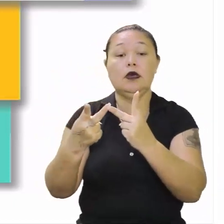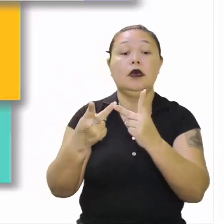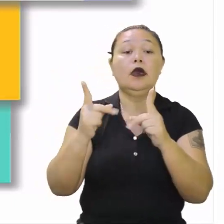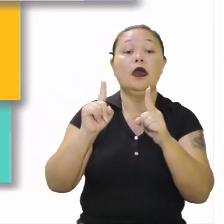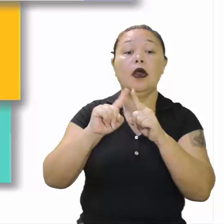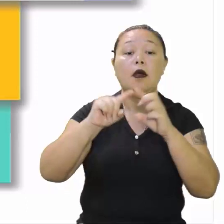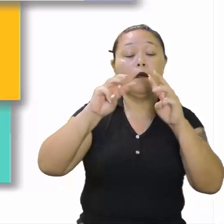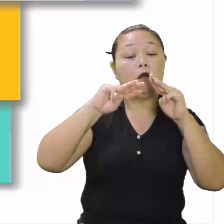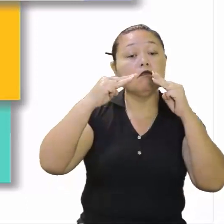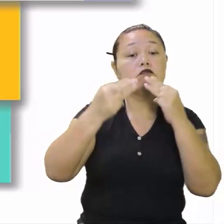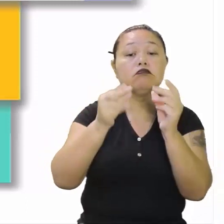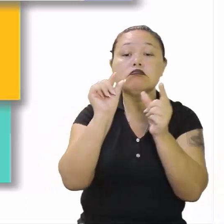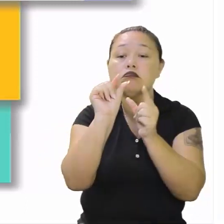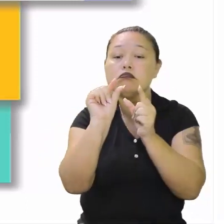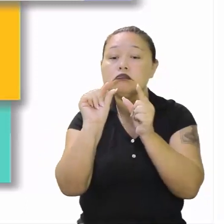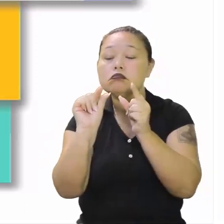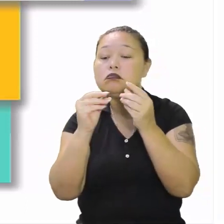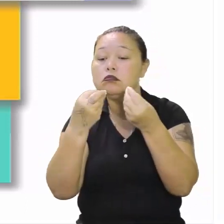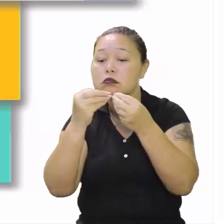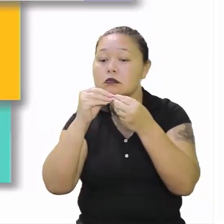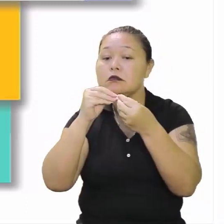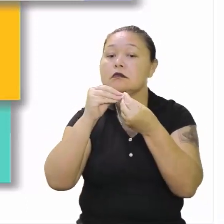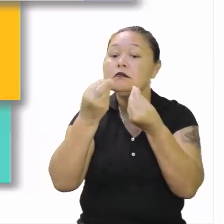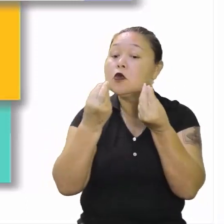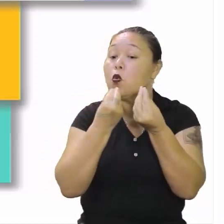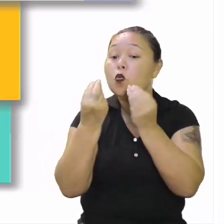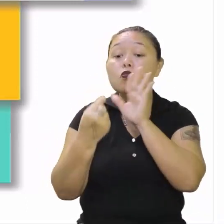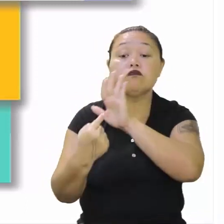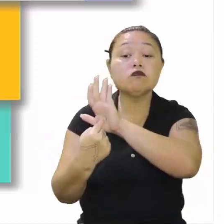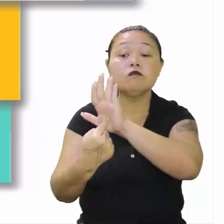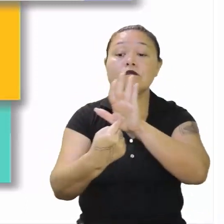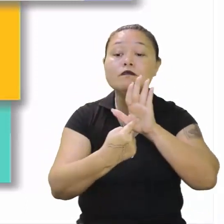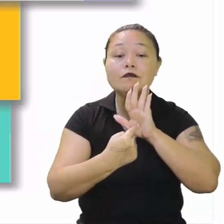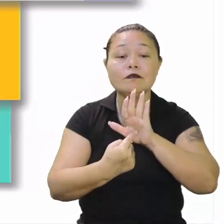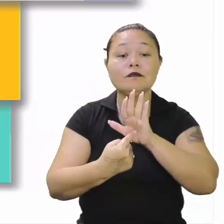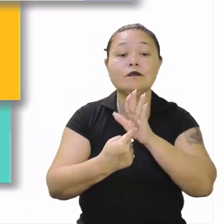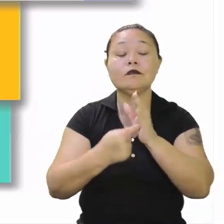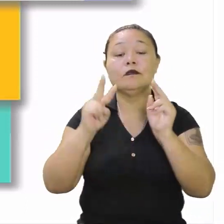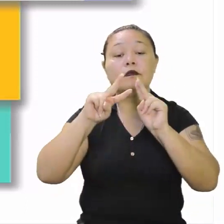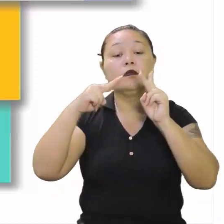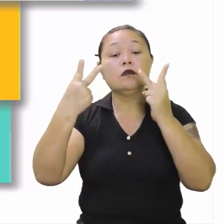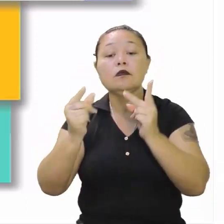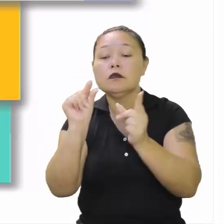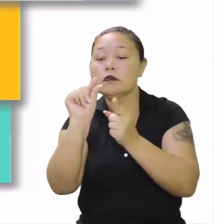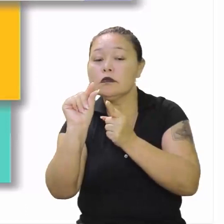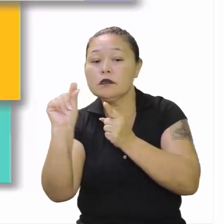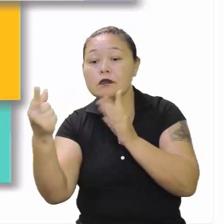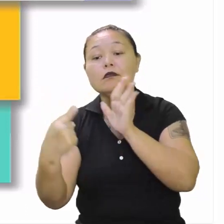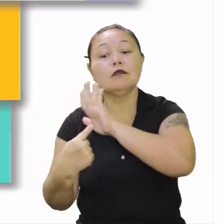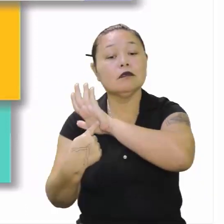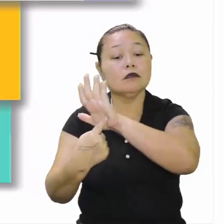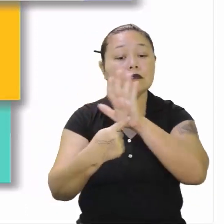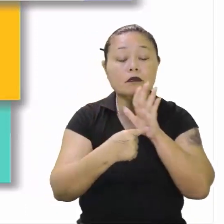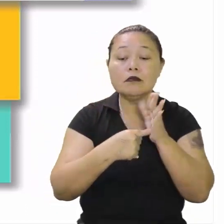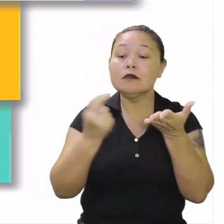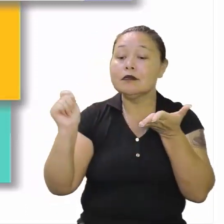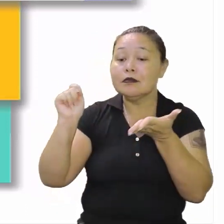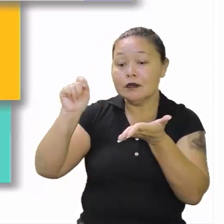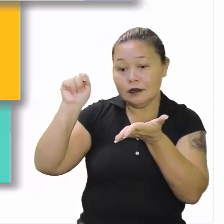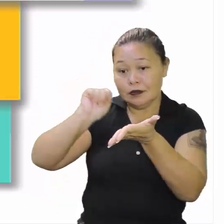massa e unidades para expressá-la, volume e unidades para expressá-la, como